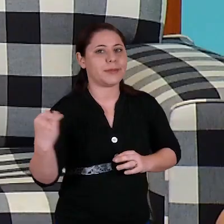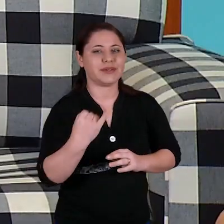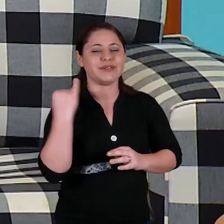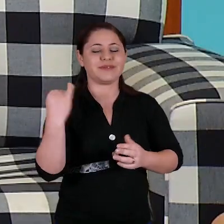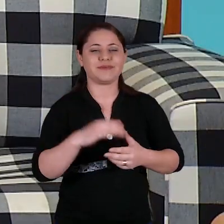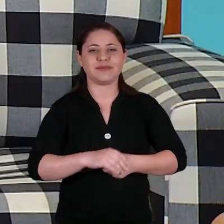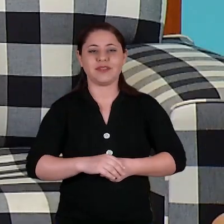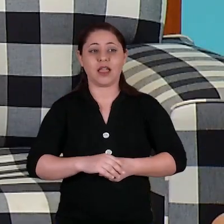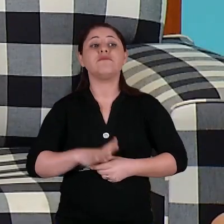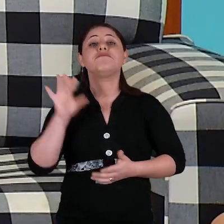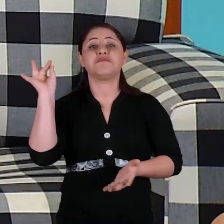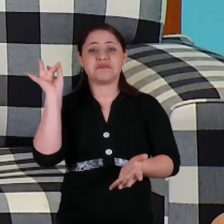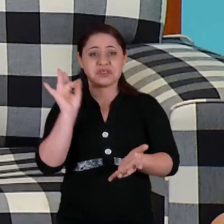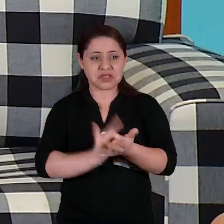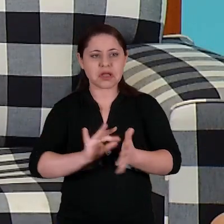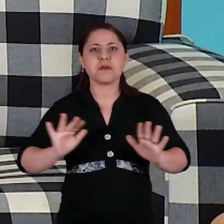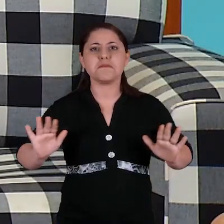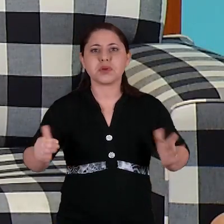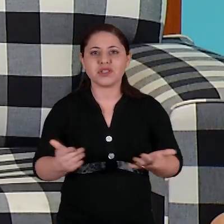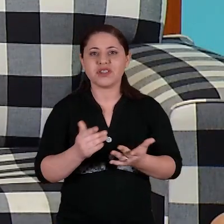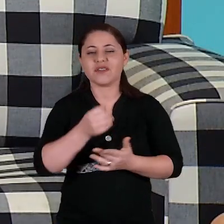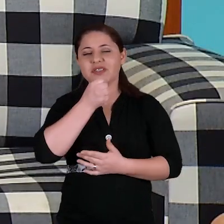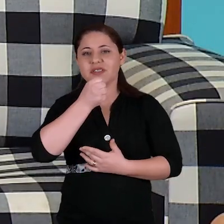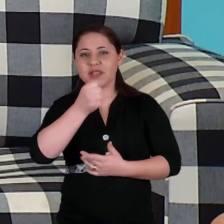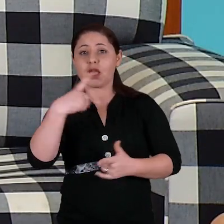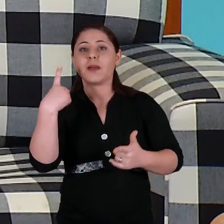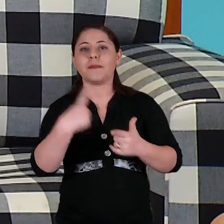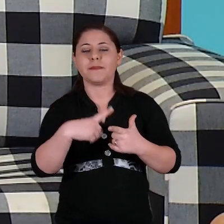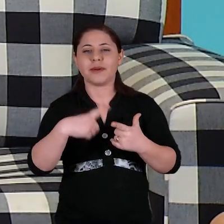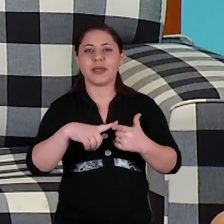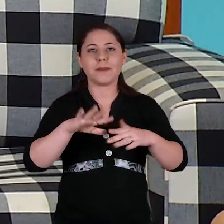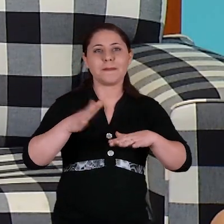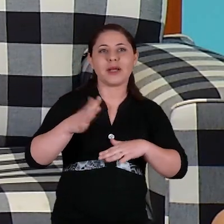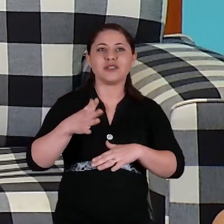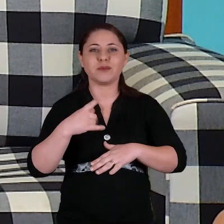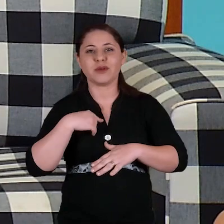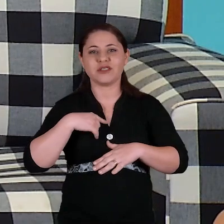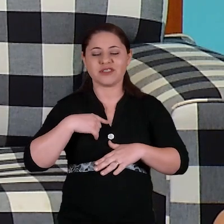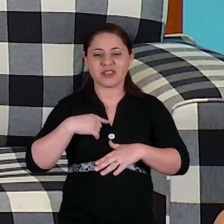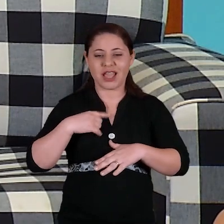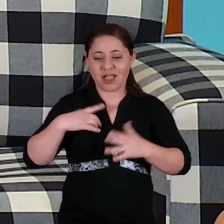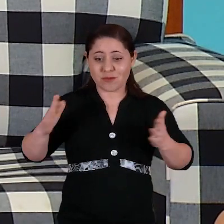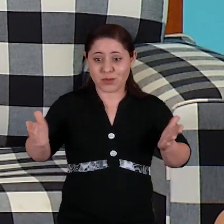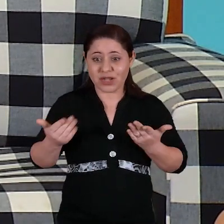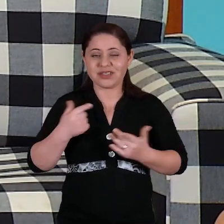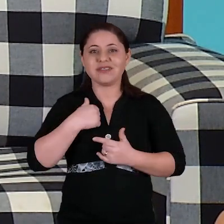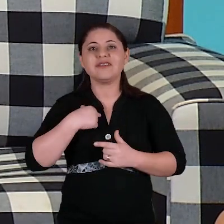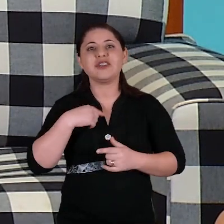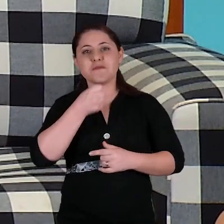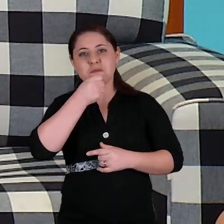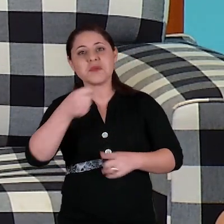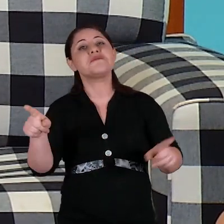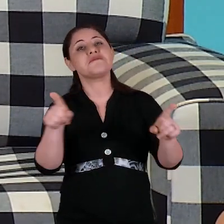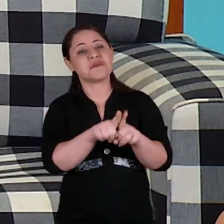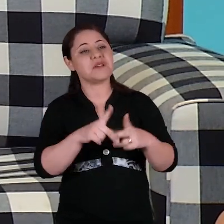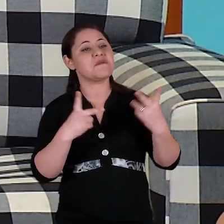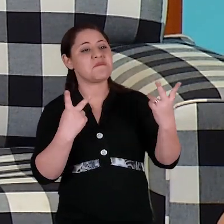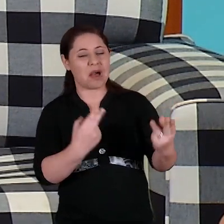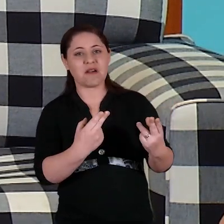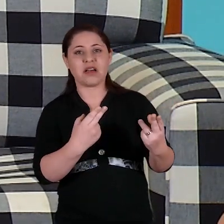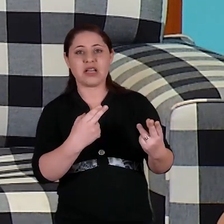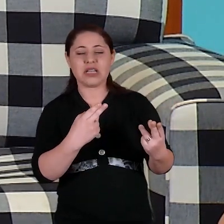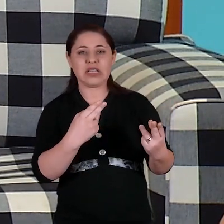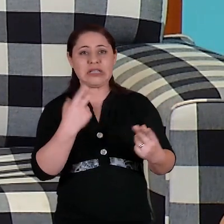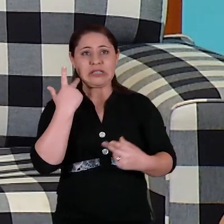eu tenho certeza que foi isso que motivou ela a fazer jornalismo, porque foi mais ou menos o que me motivou a fazer jornalismo também. Olha, e normalmente